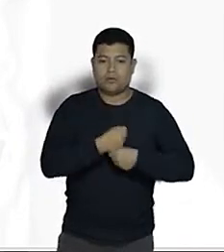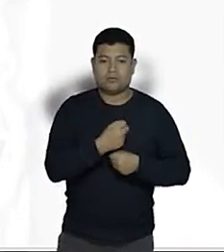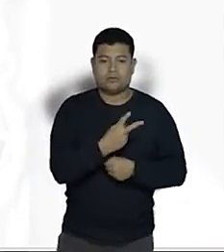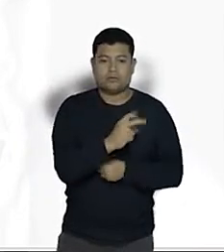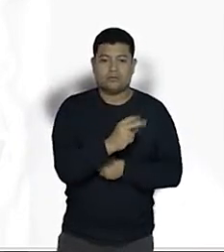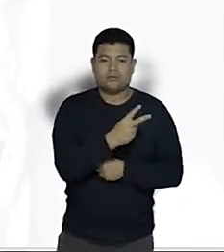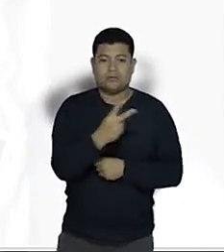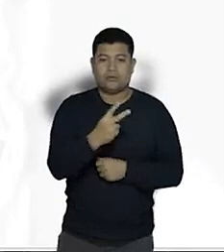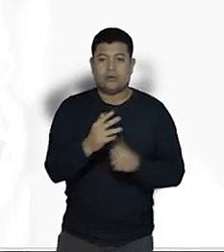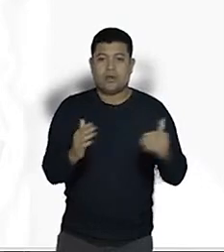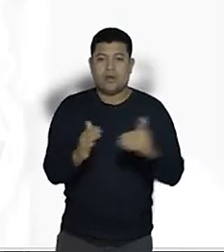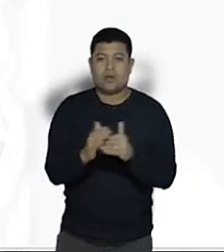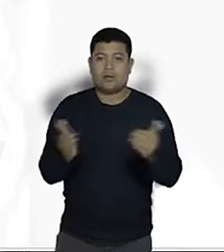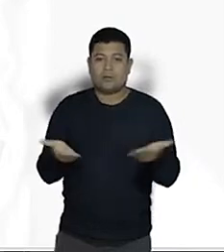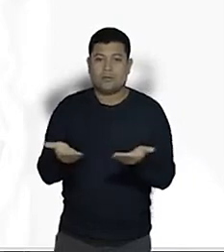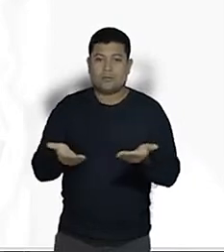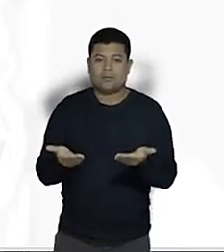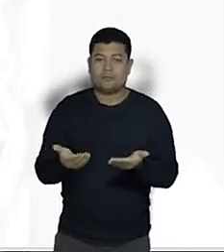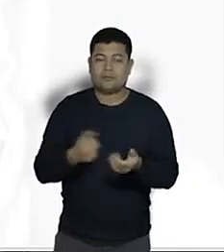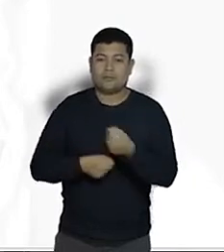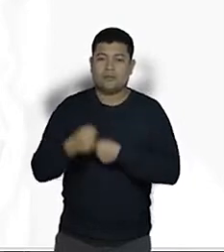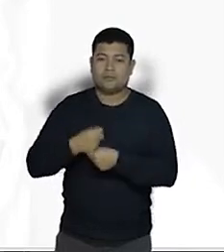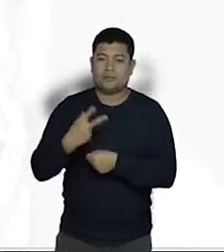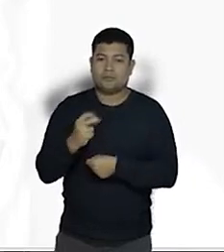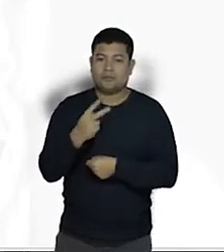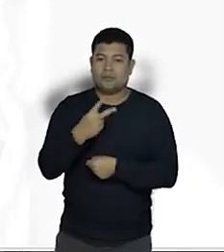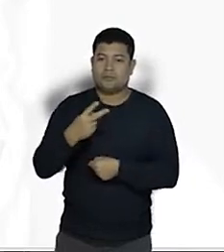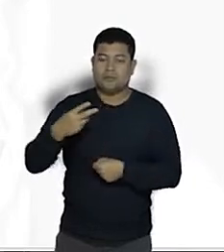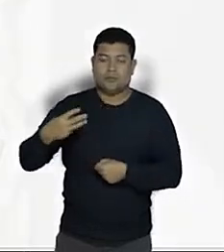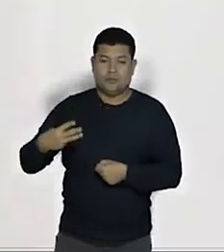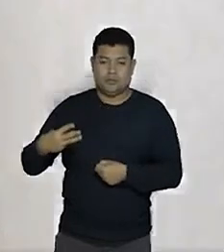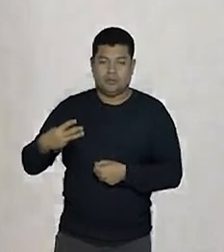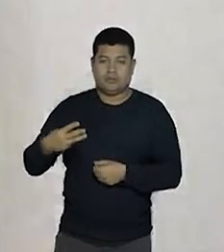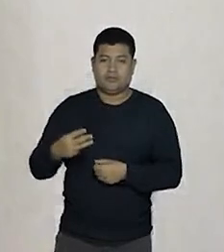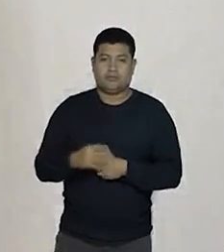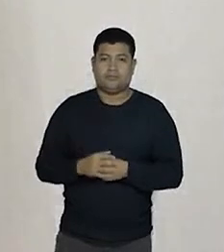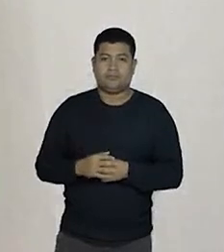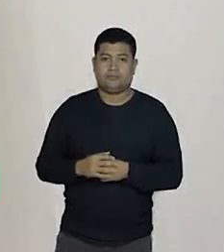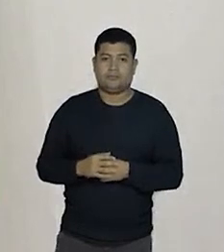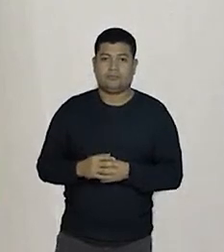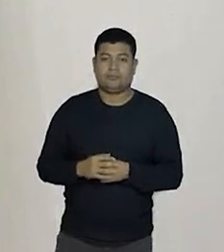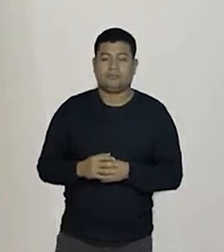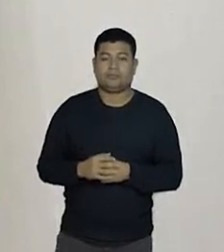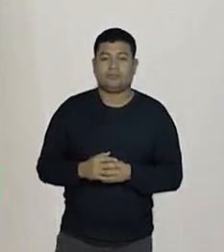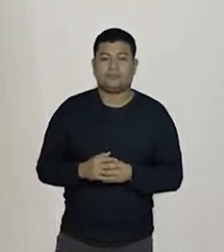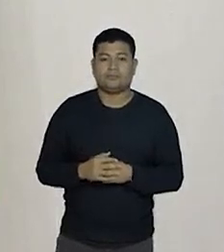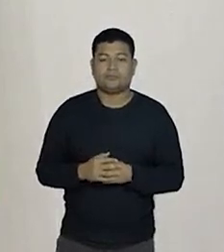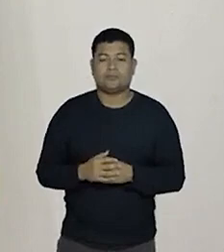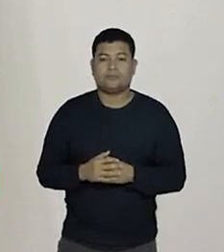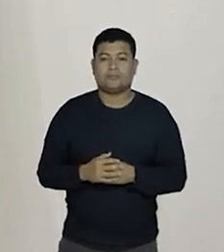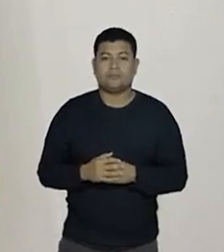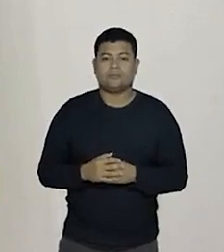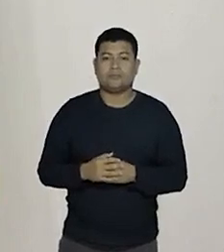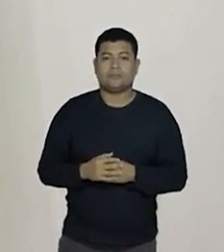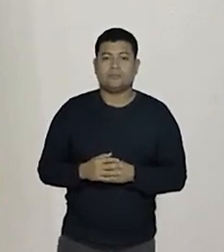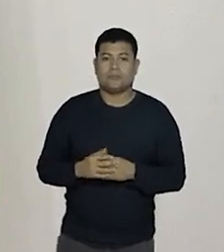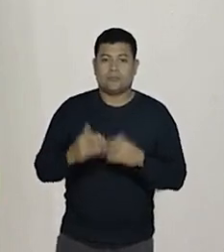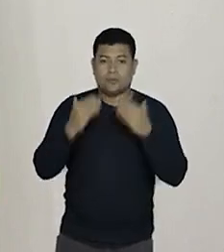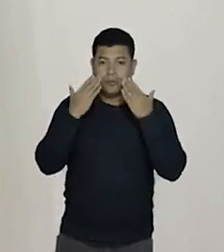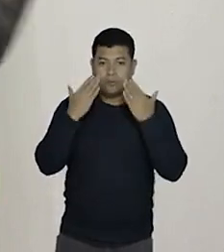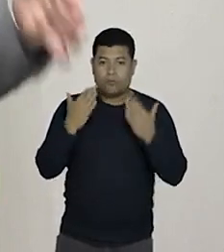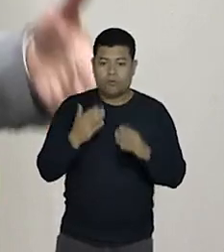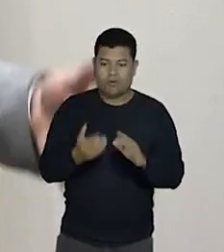chegando a 137,9 por milhão de quilos de leite isso mostra o gráfico